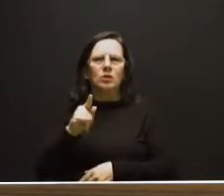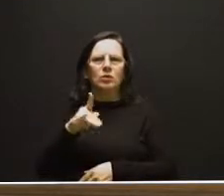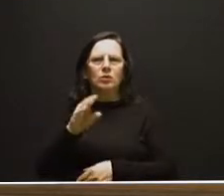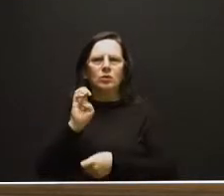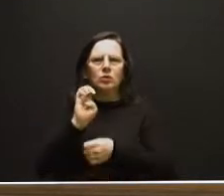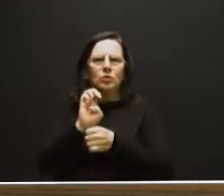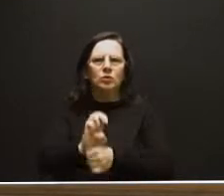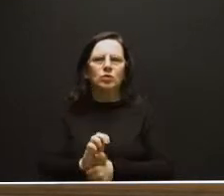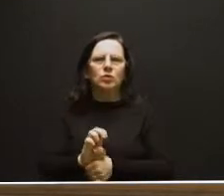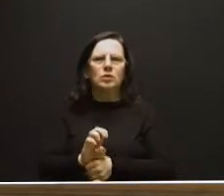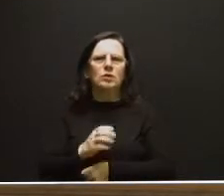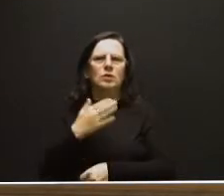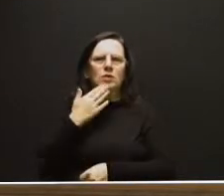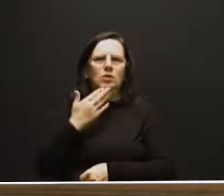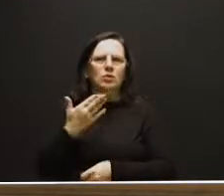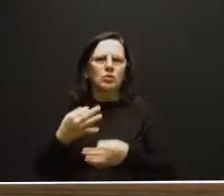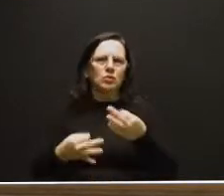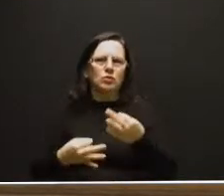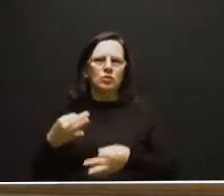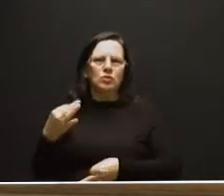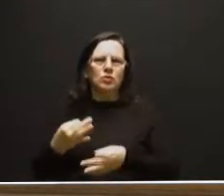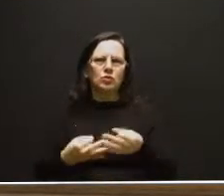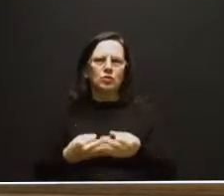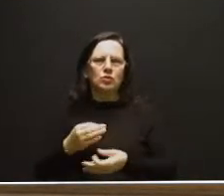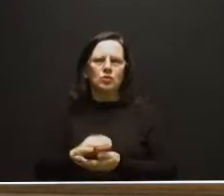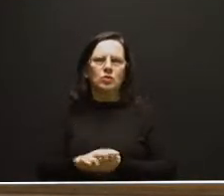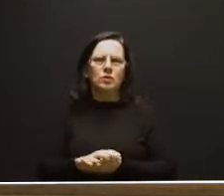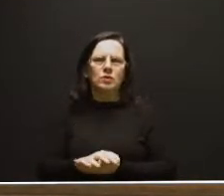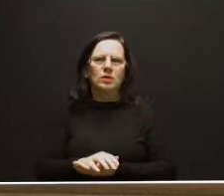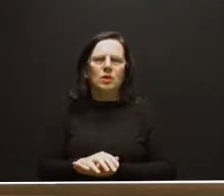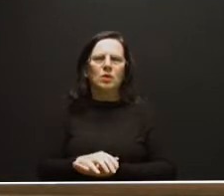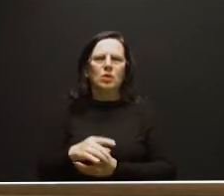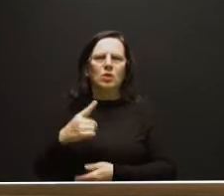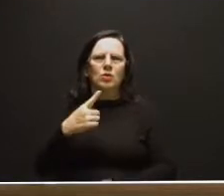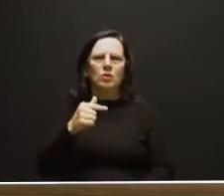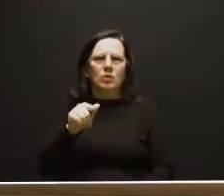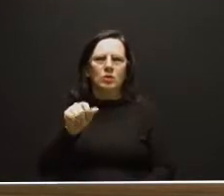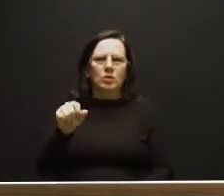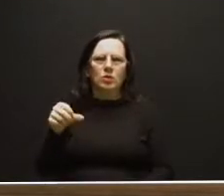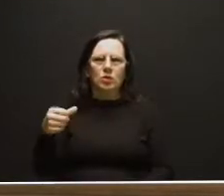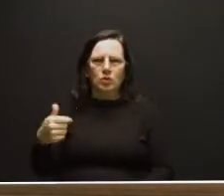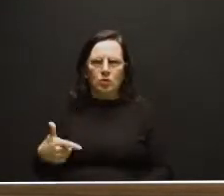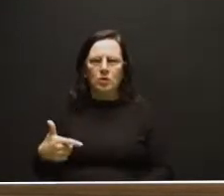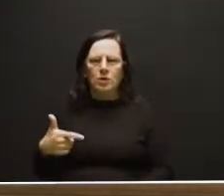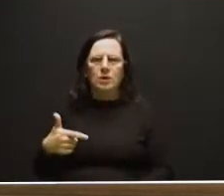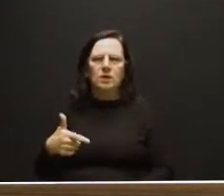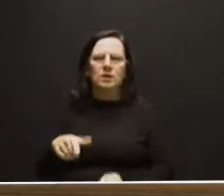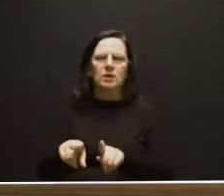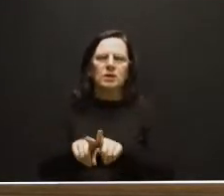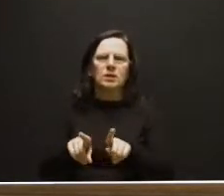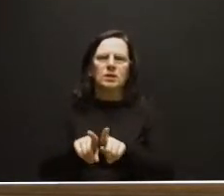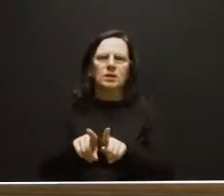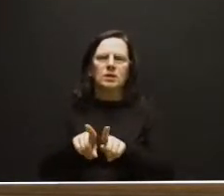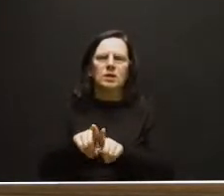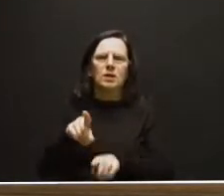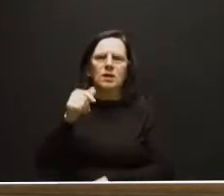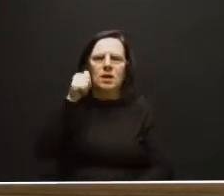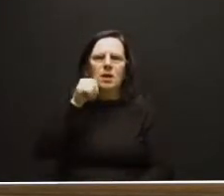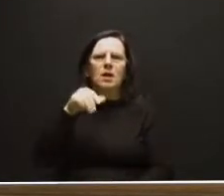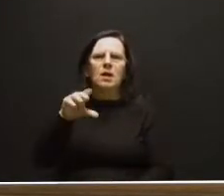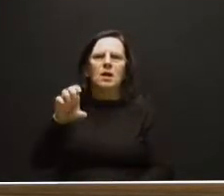nesse sentido cita o julgamento da adi número 2672 da ministra ellen gracie redator